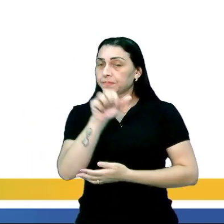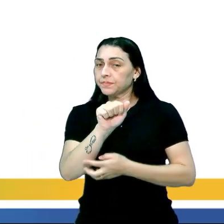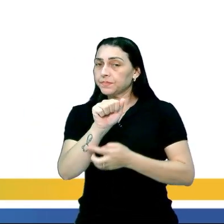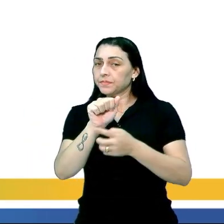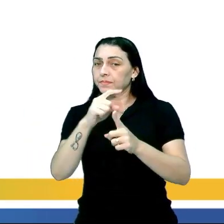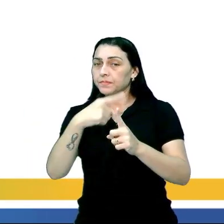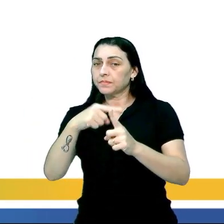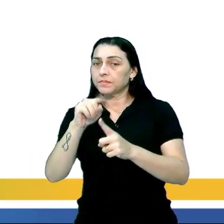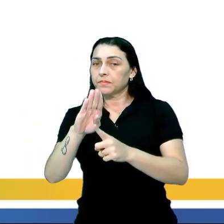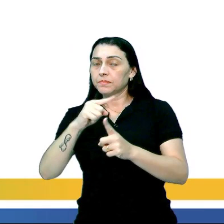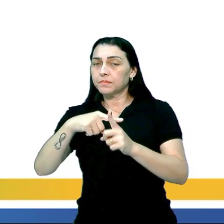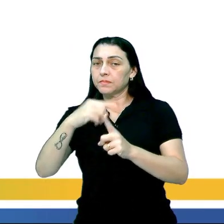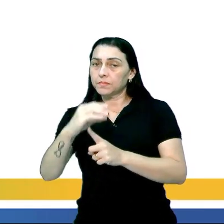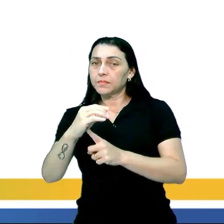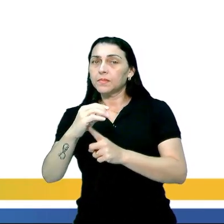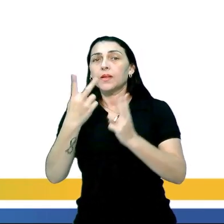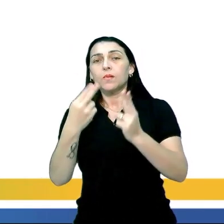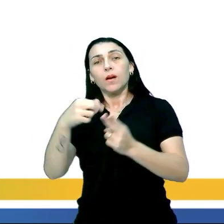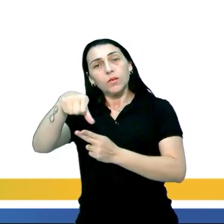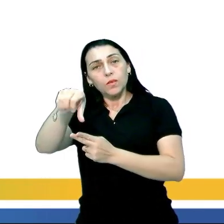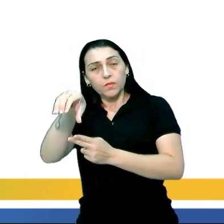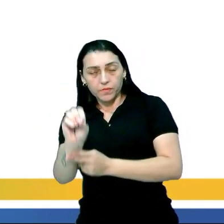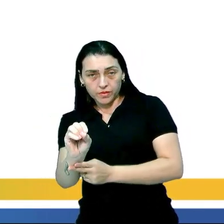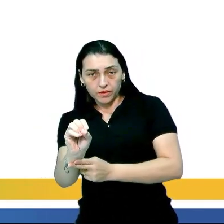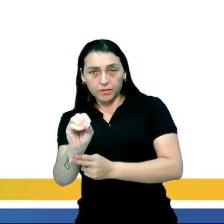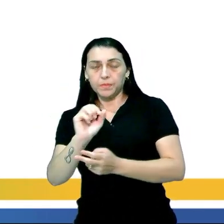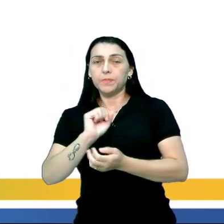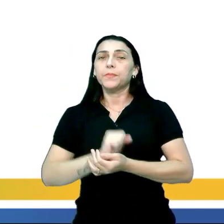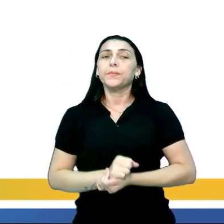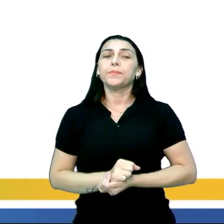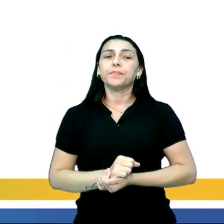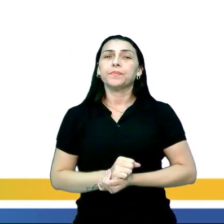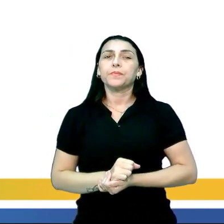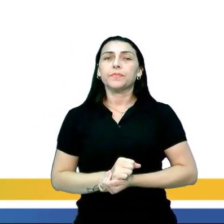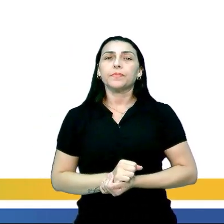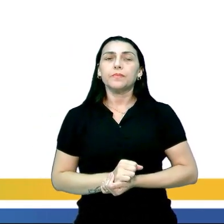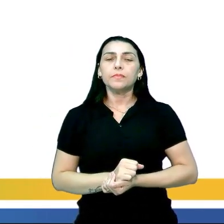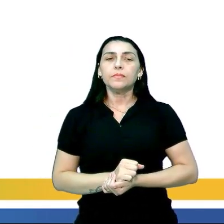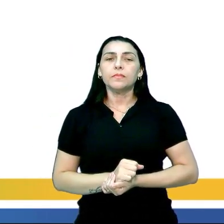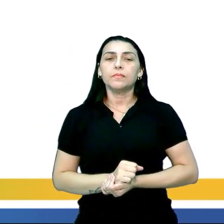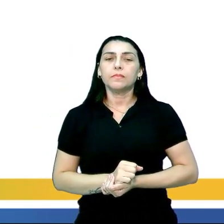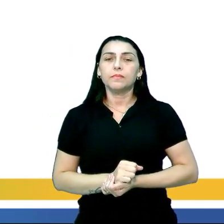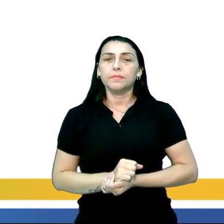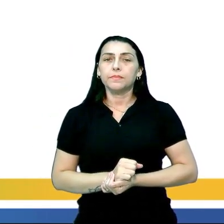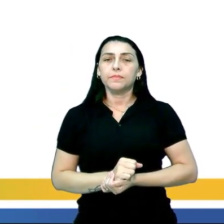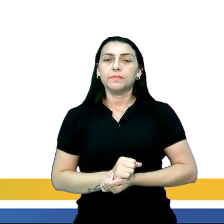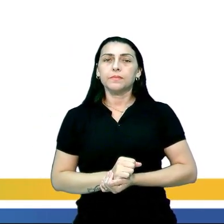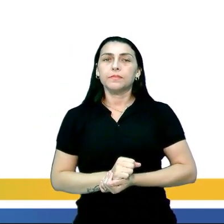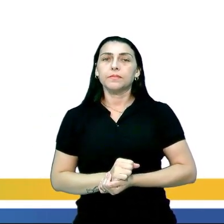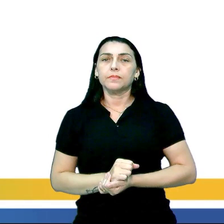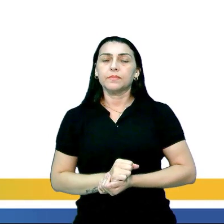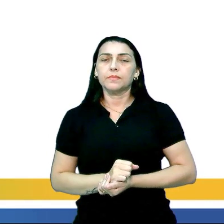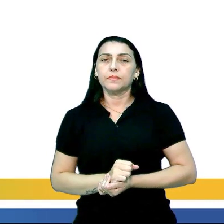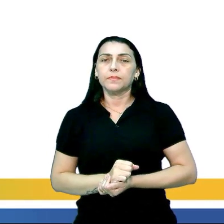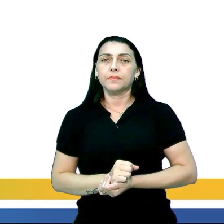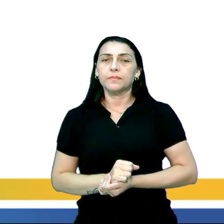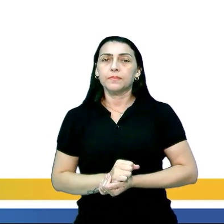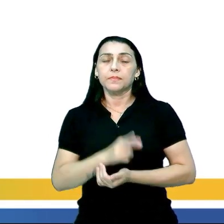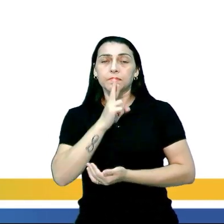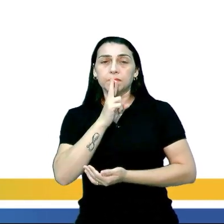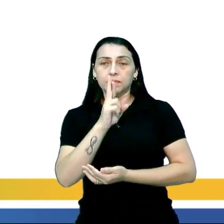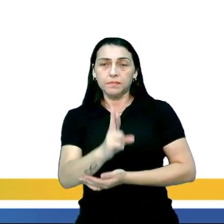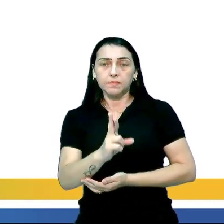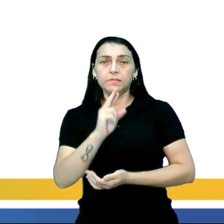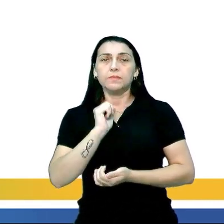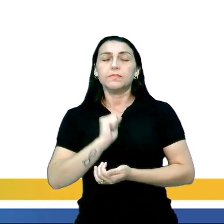mais C é 90, aqui ó, A mais B mais C, ok? Vamos